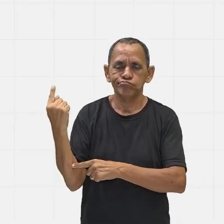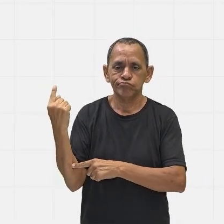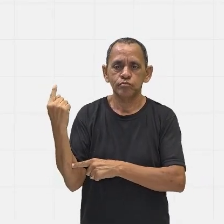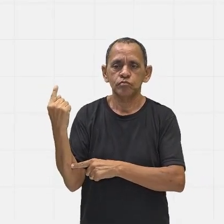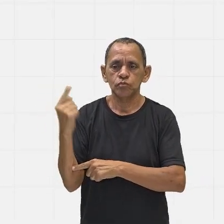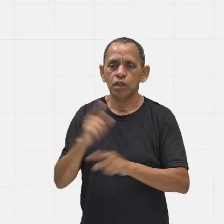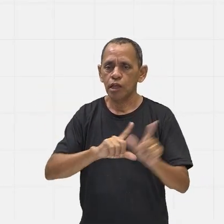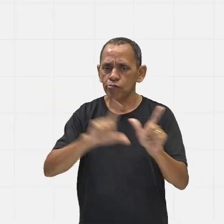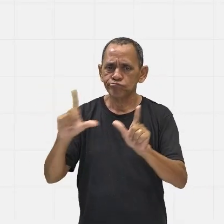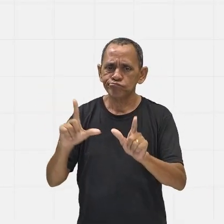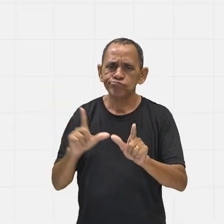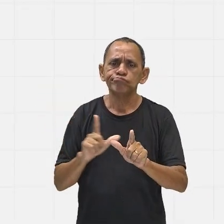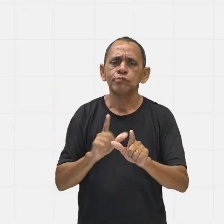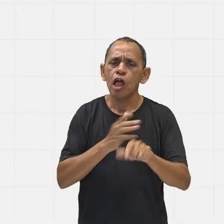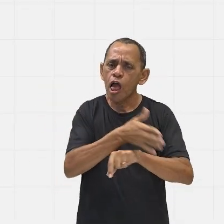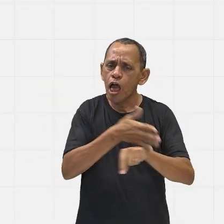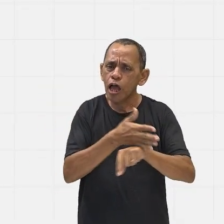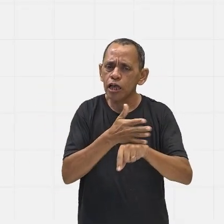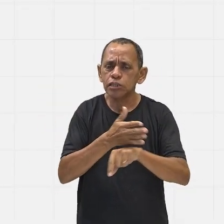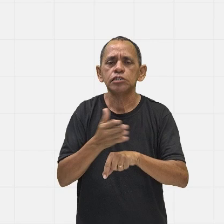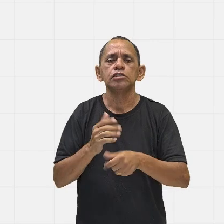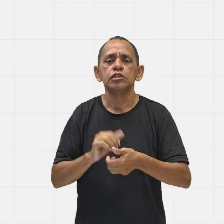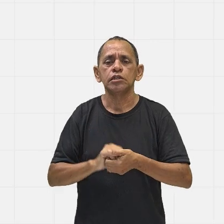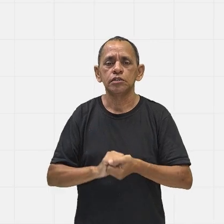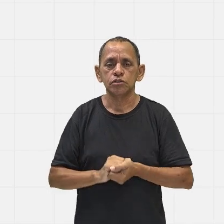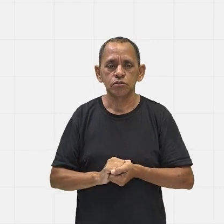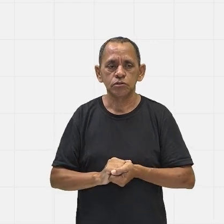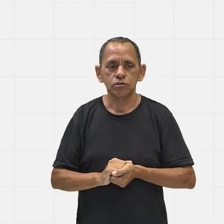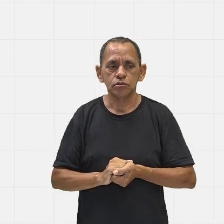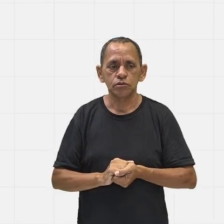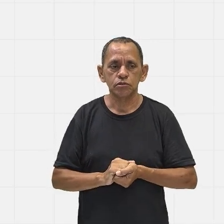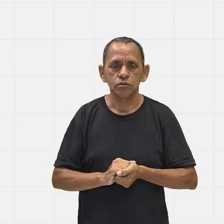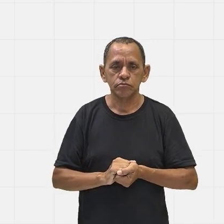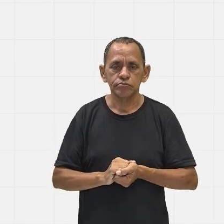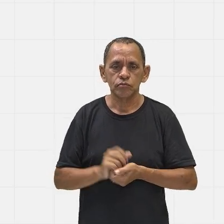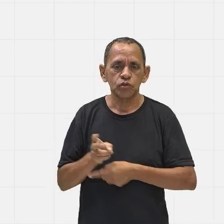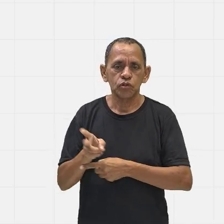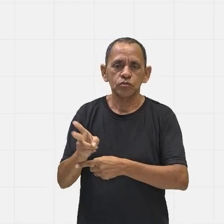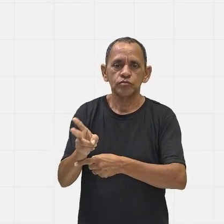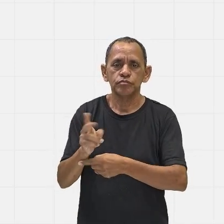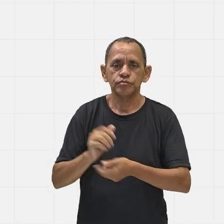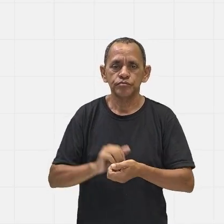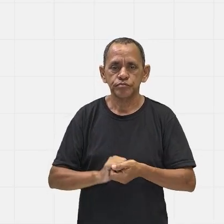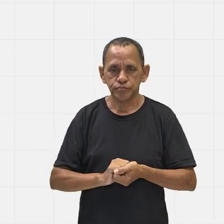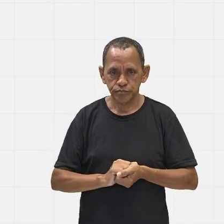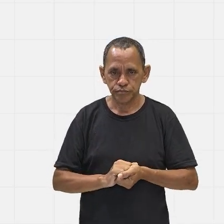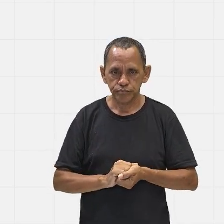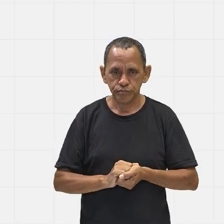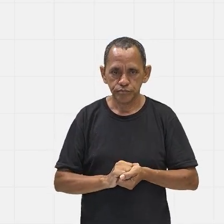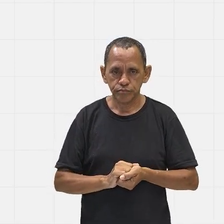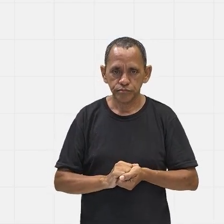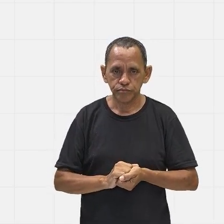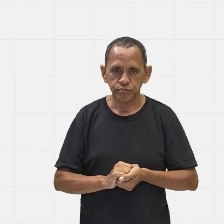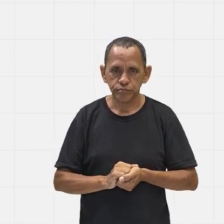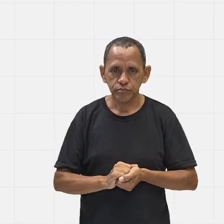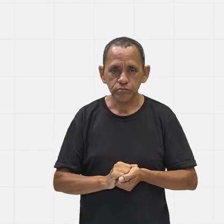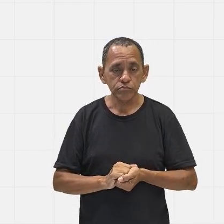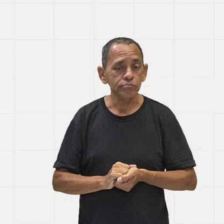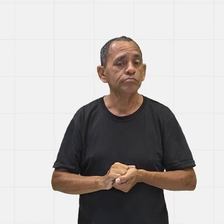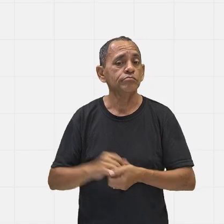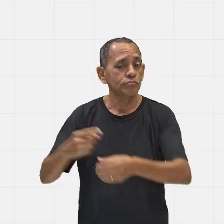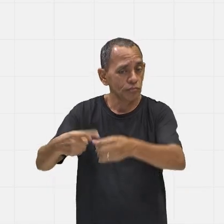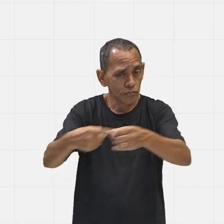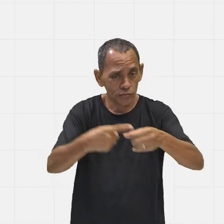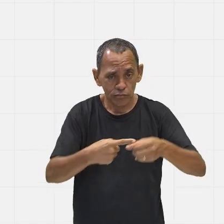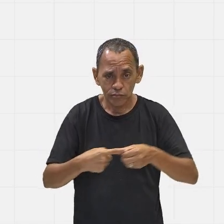a gente precisa de um login, no caso, vocês precisam desse login, tá bom? Cada município tem o seu